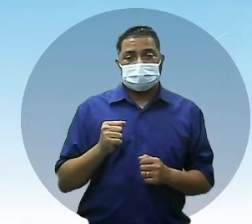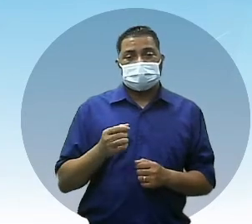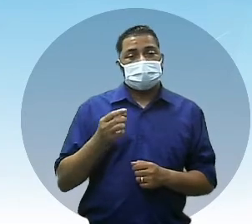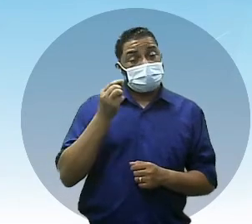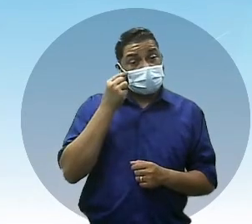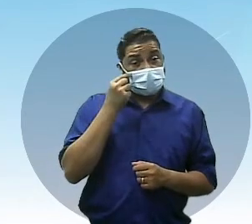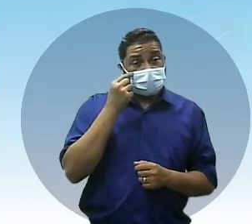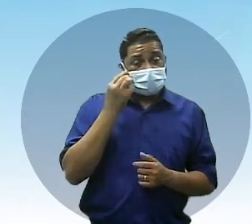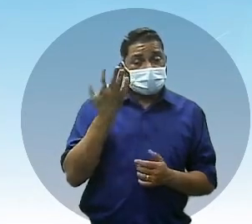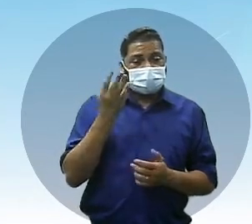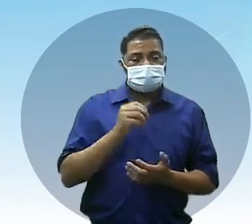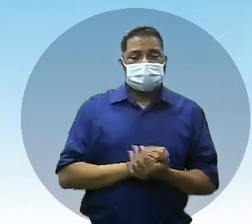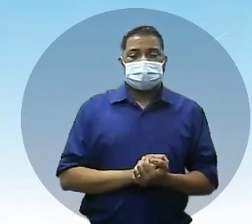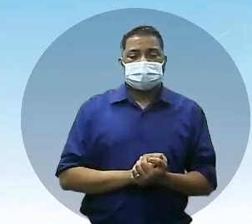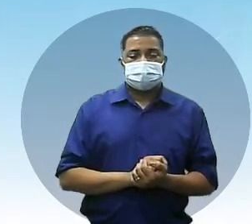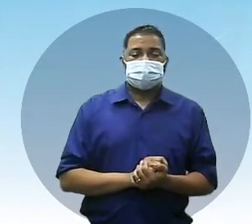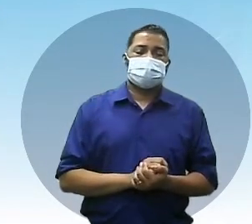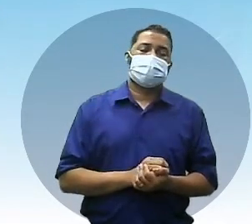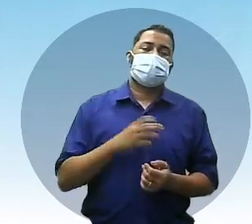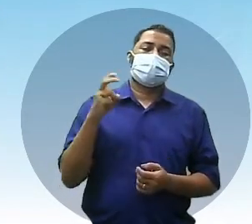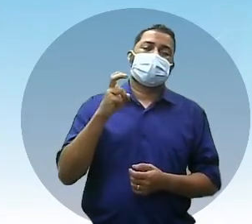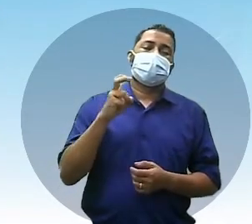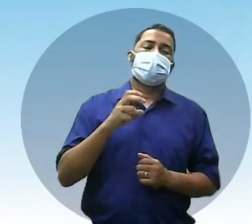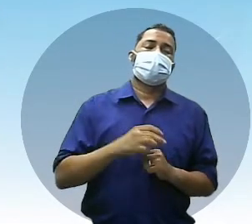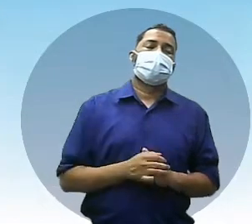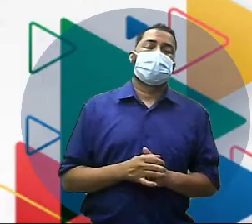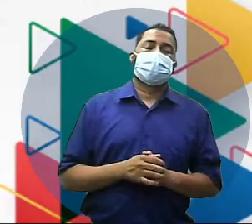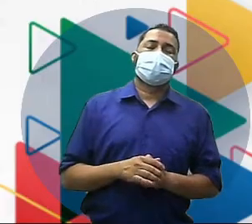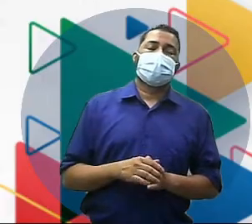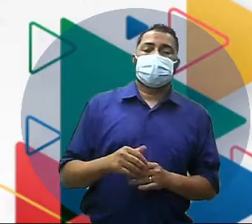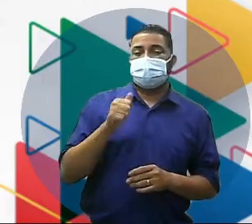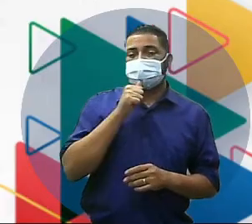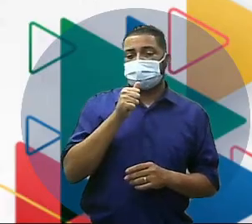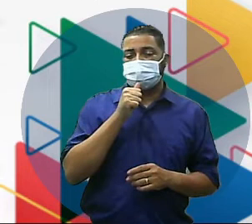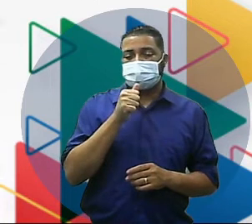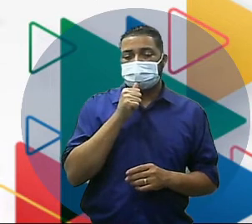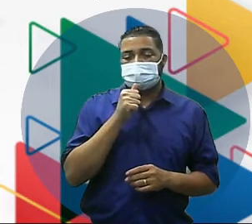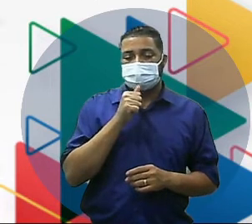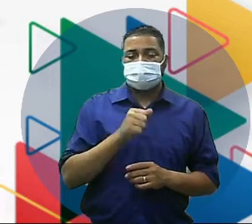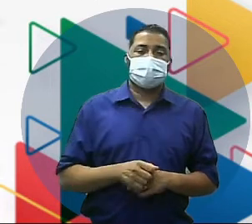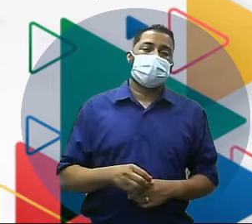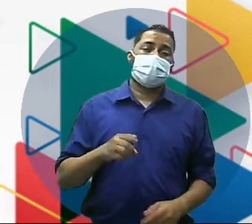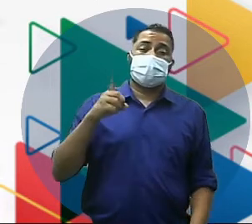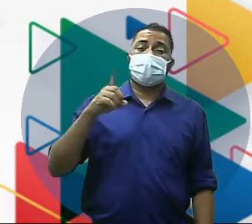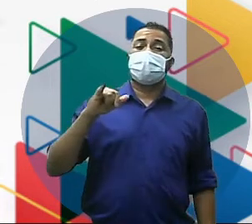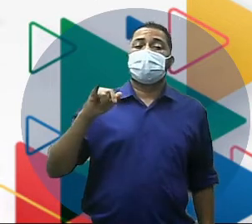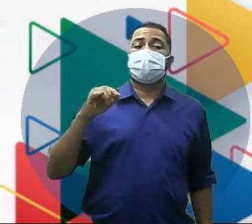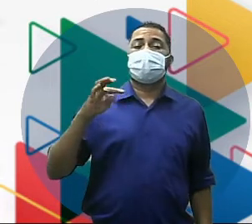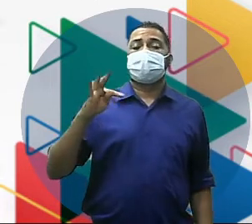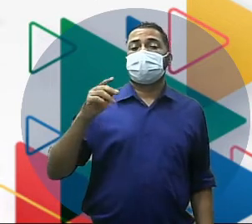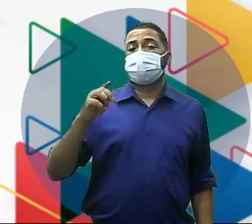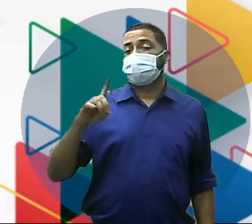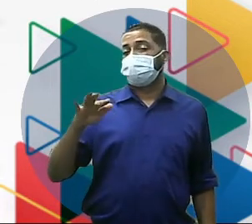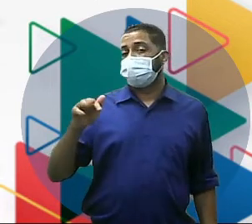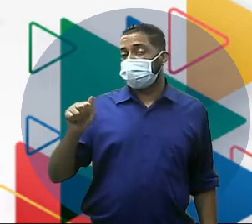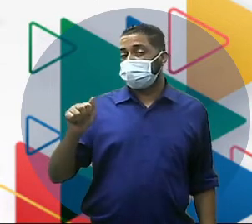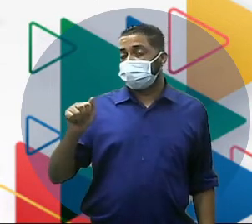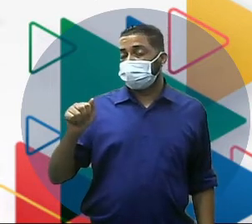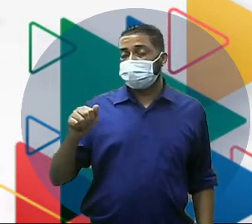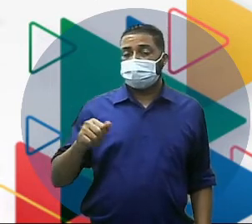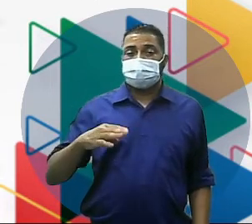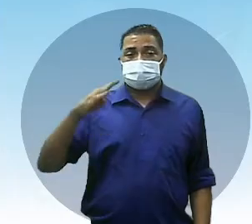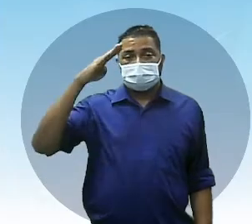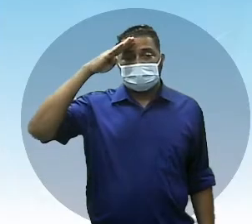gente. Show? Quinta questão. Ainda sobre ditadura militar. Vamos trazer um pouco aqui para